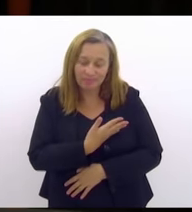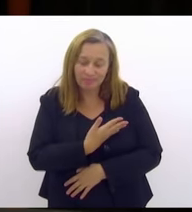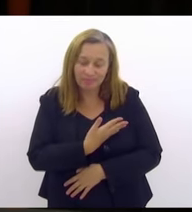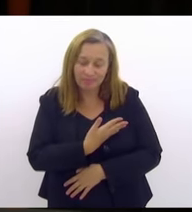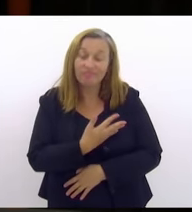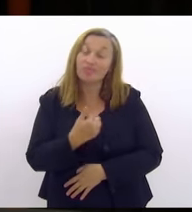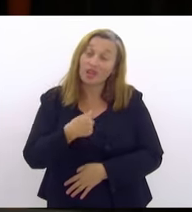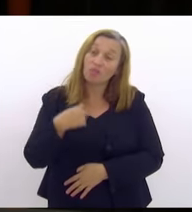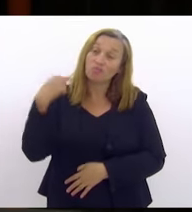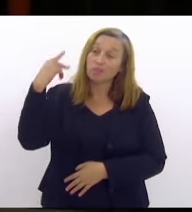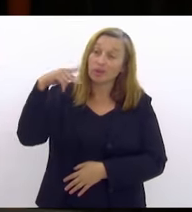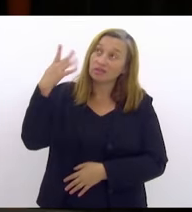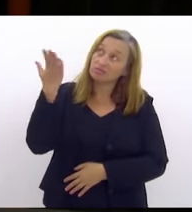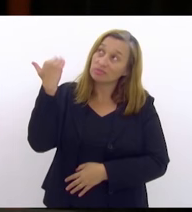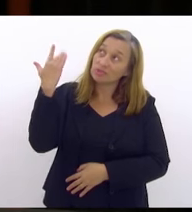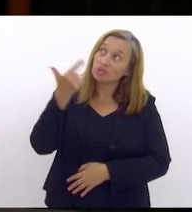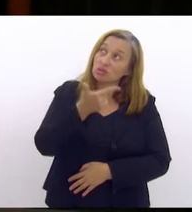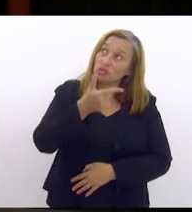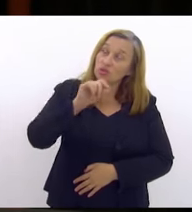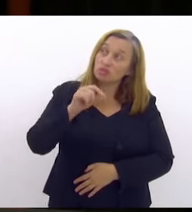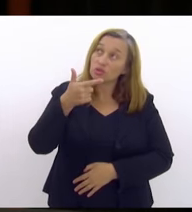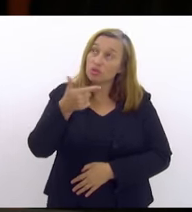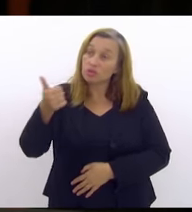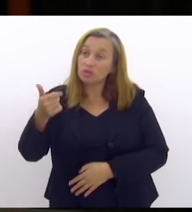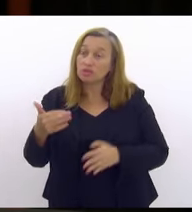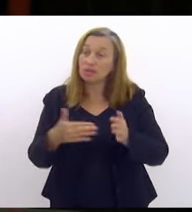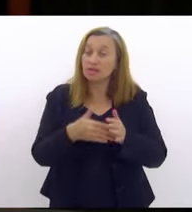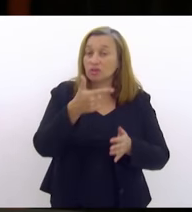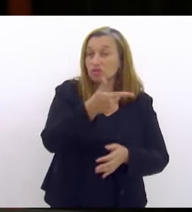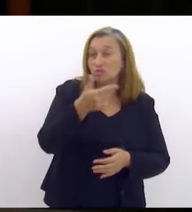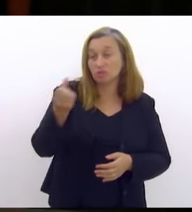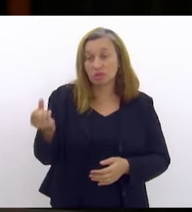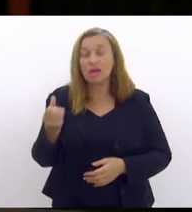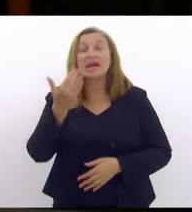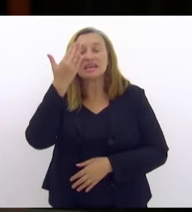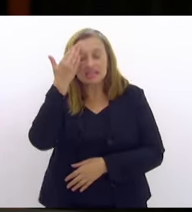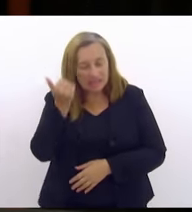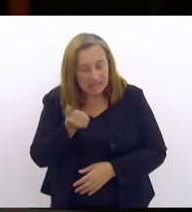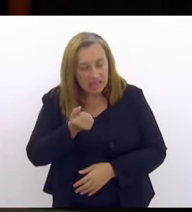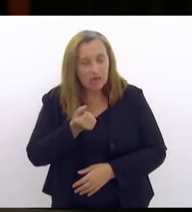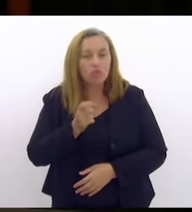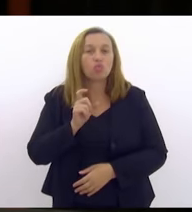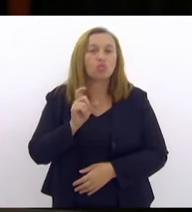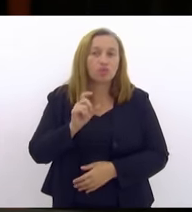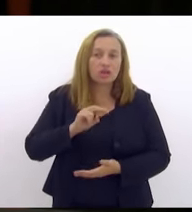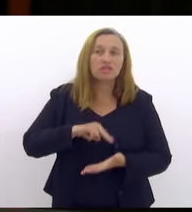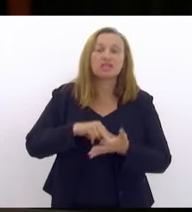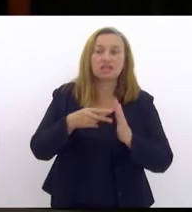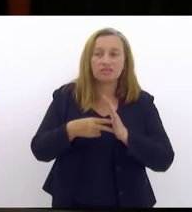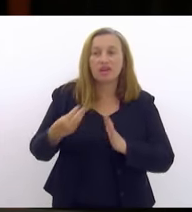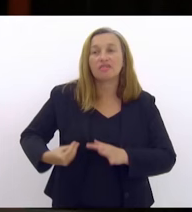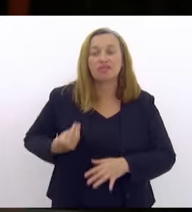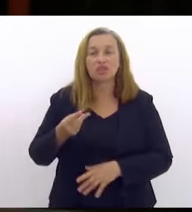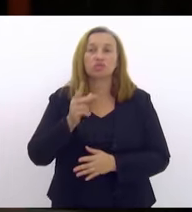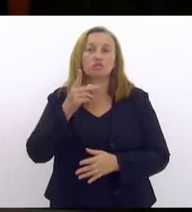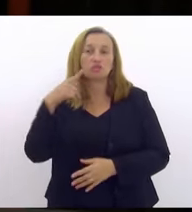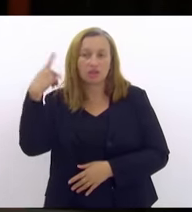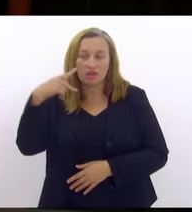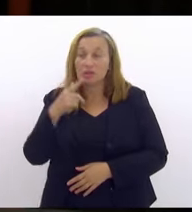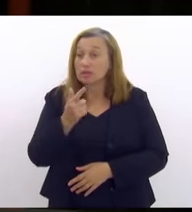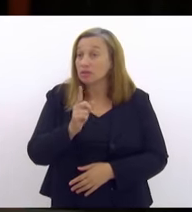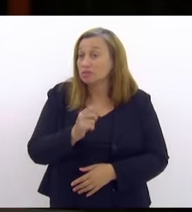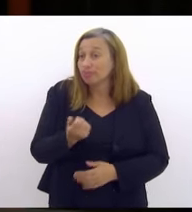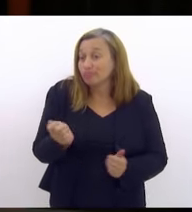fui vereador em 2012 a 2016, eu sei o que é a vida de um vereador. Você não tem